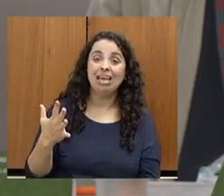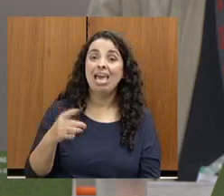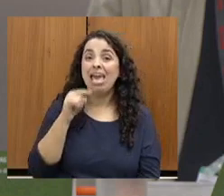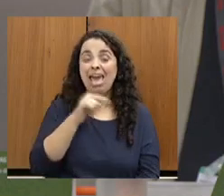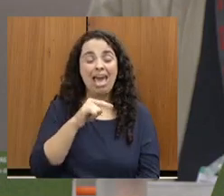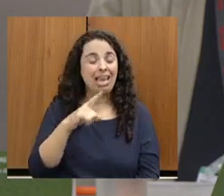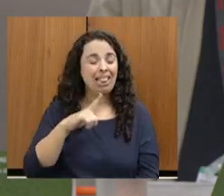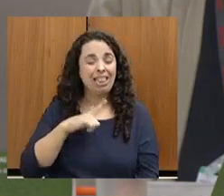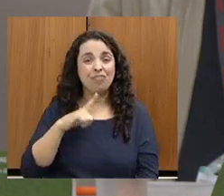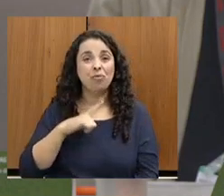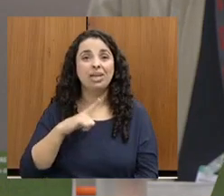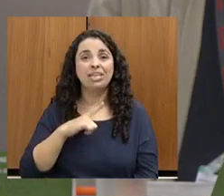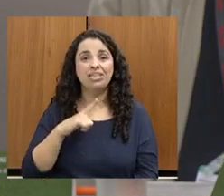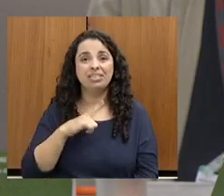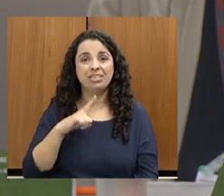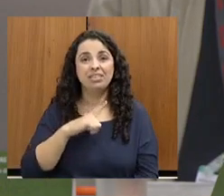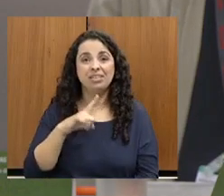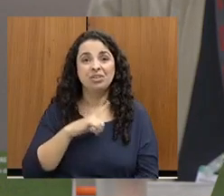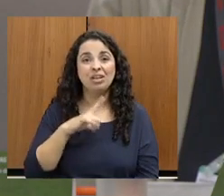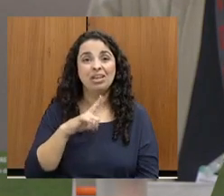chorei a noite toda de novo.